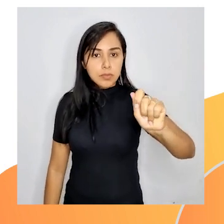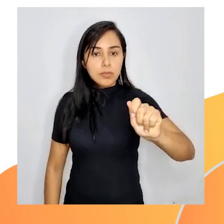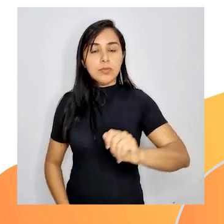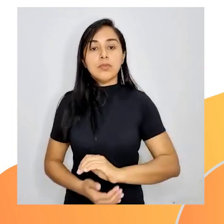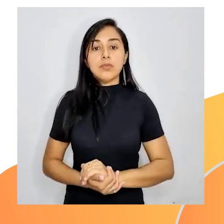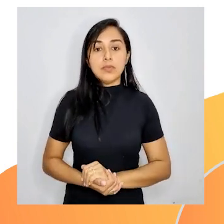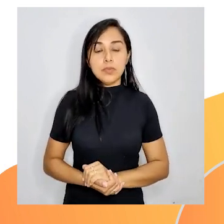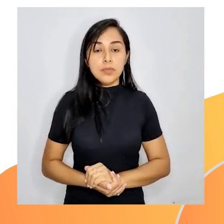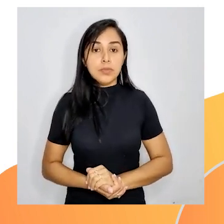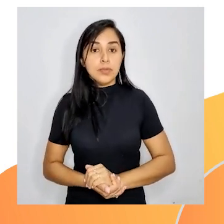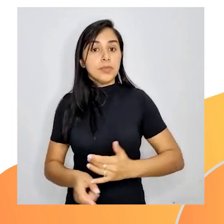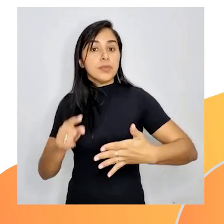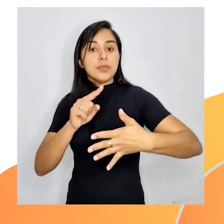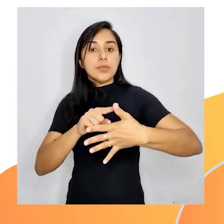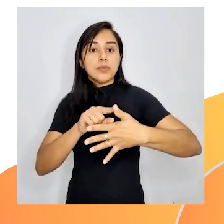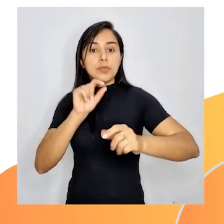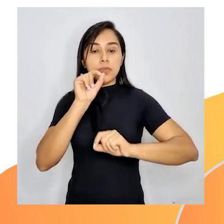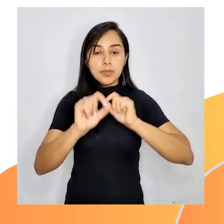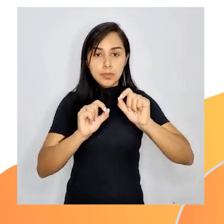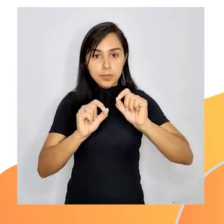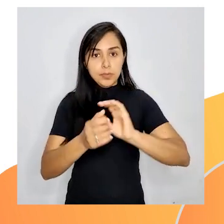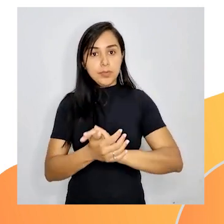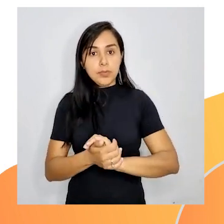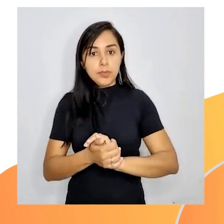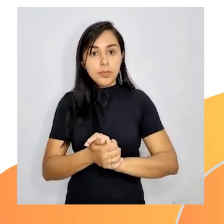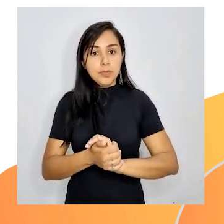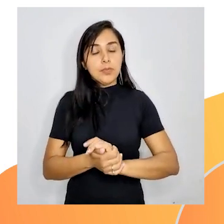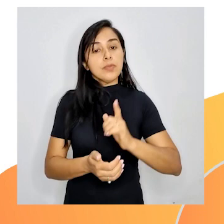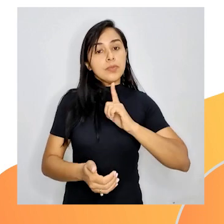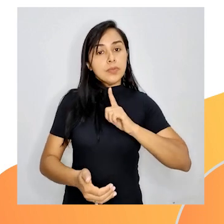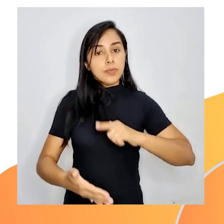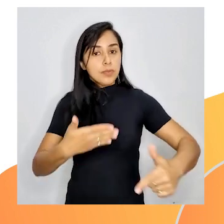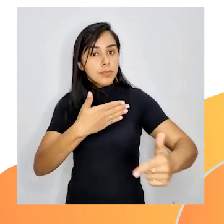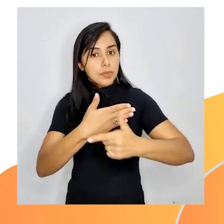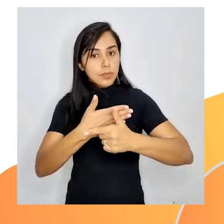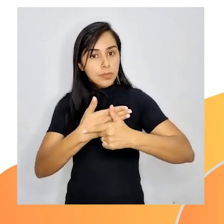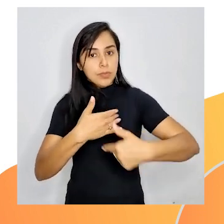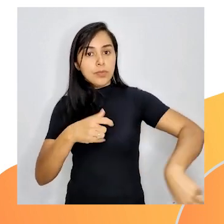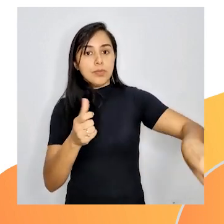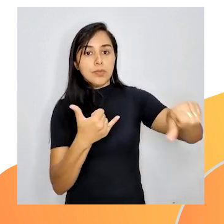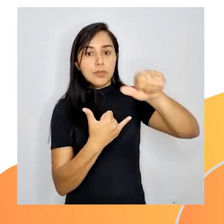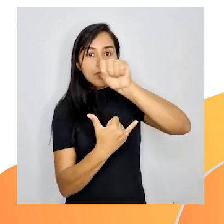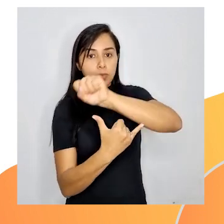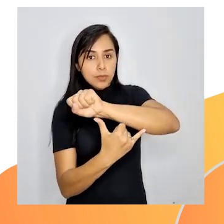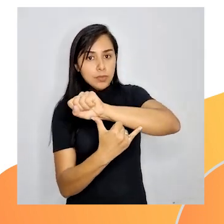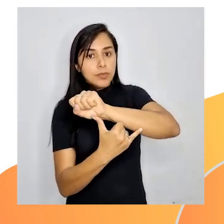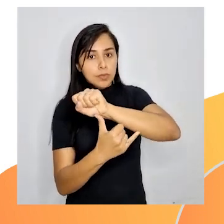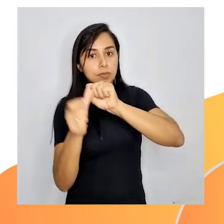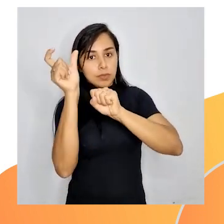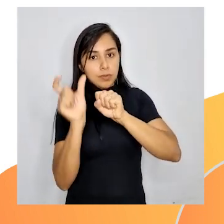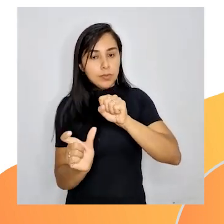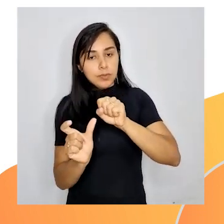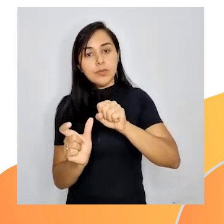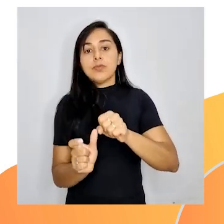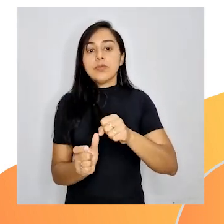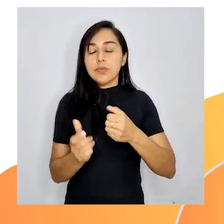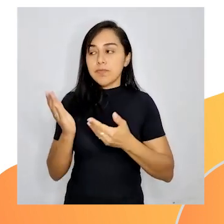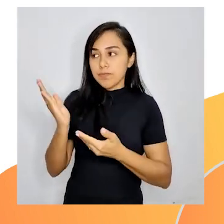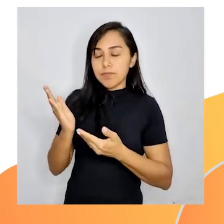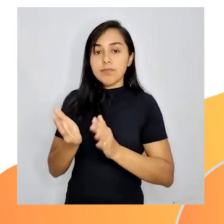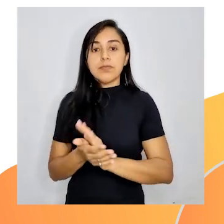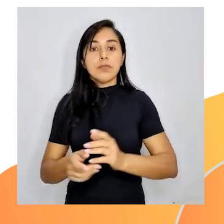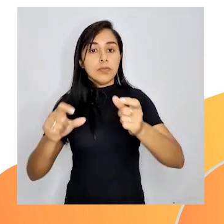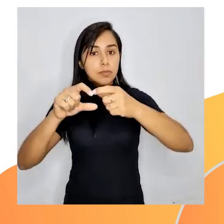como sujeito da oração principal. Vejamos, a oração que está em preto, a gente chama de